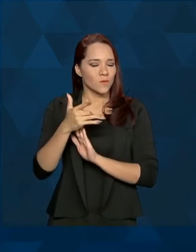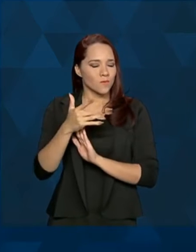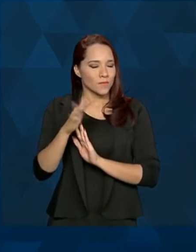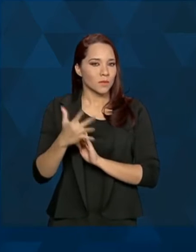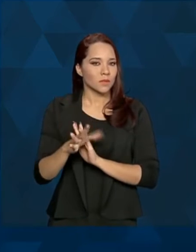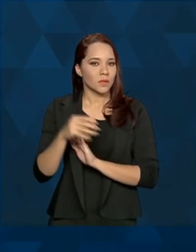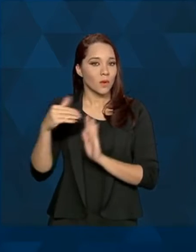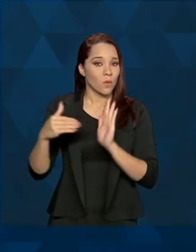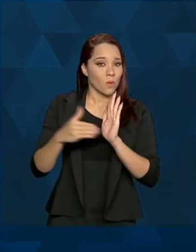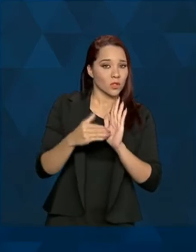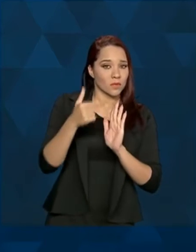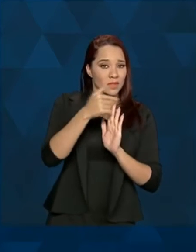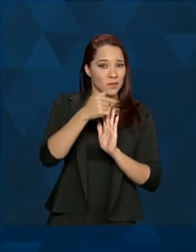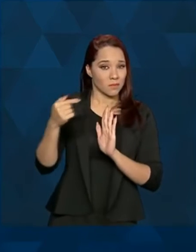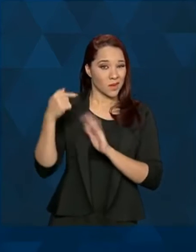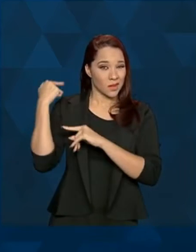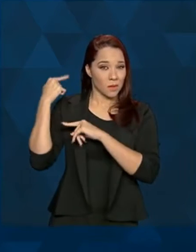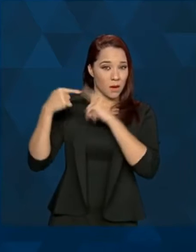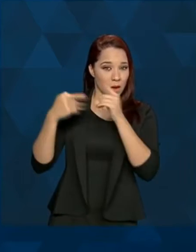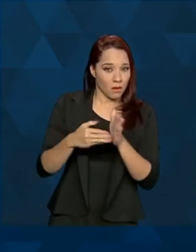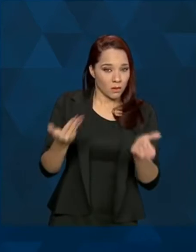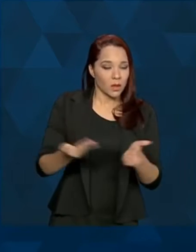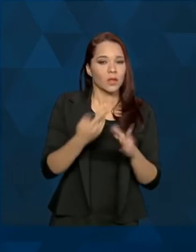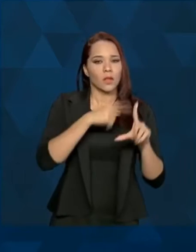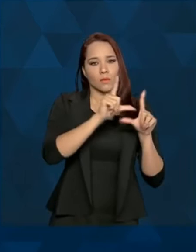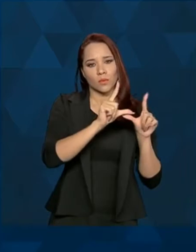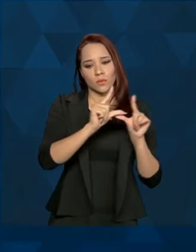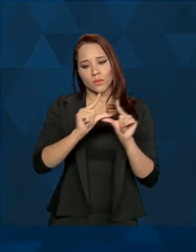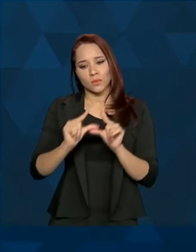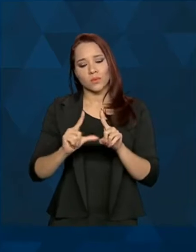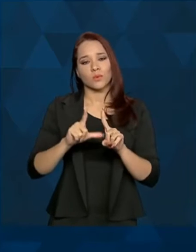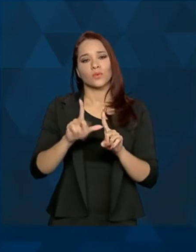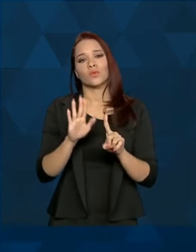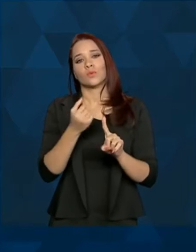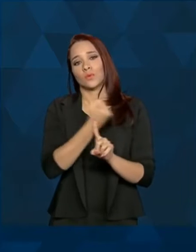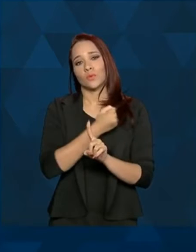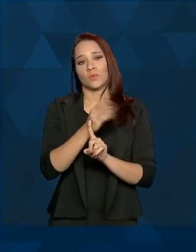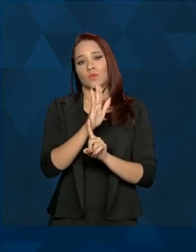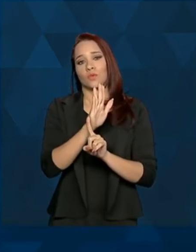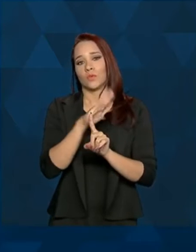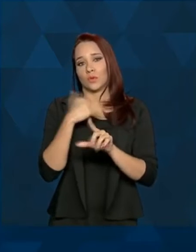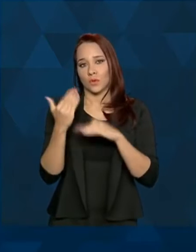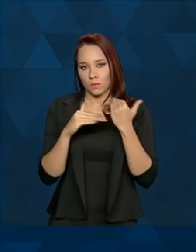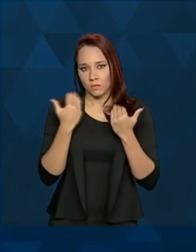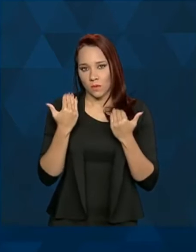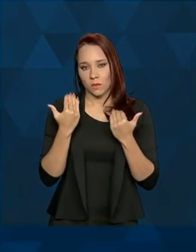certamente da última semana para cá, uma diminuição no número total de óbitos, de novos óbitos